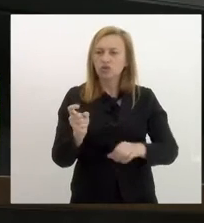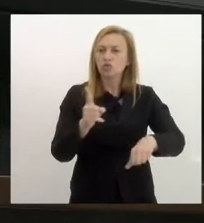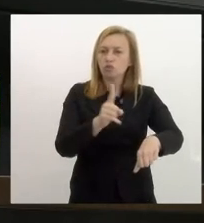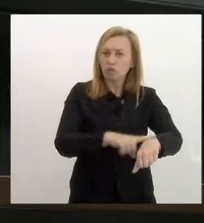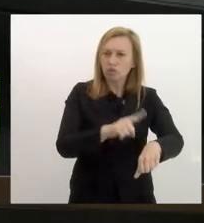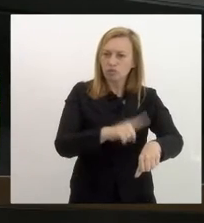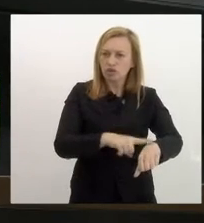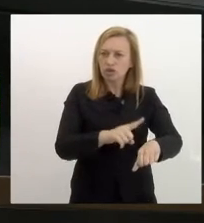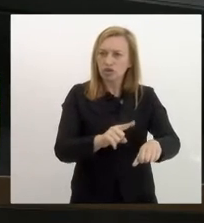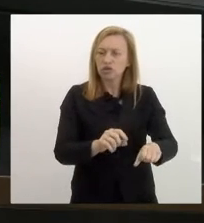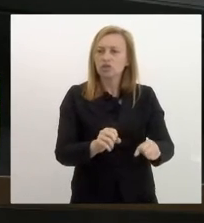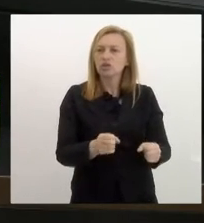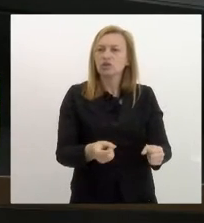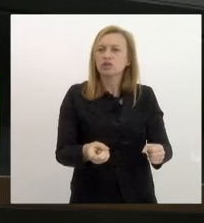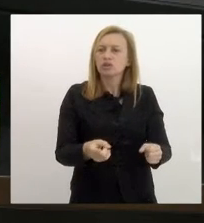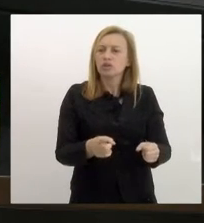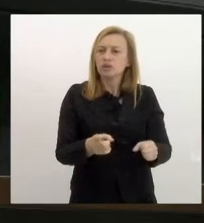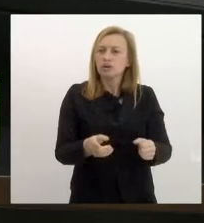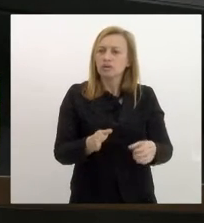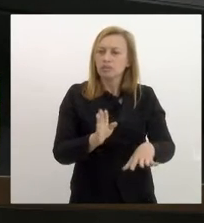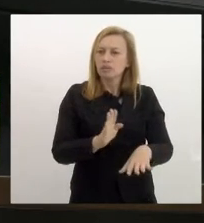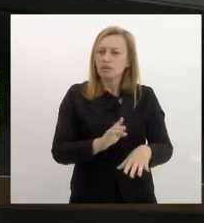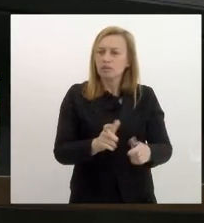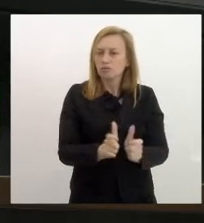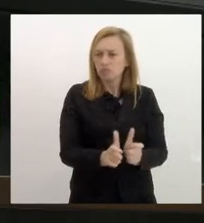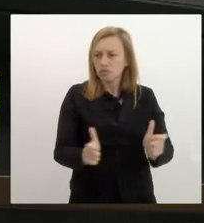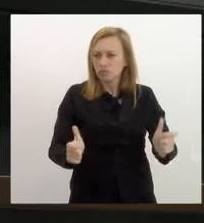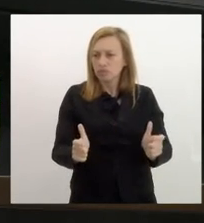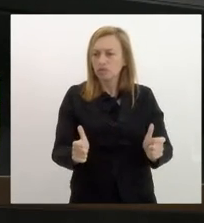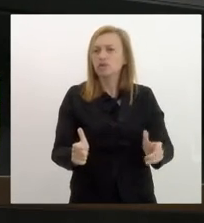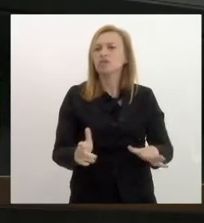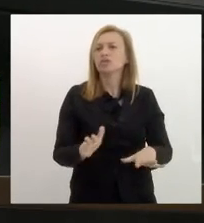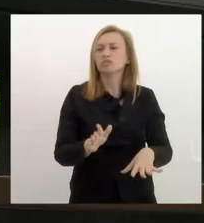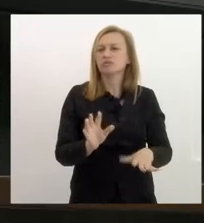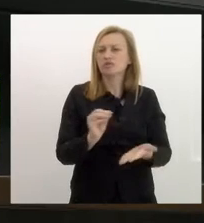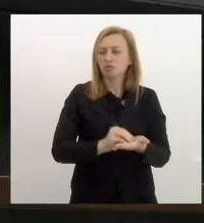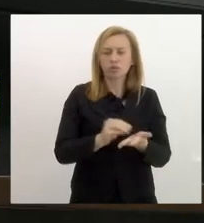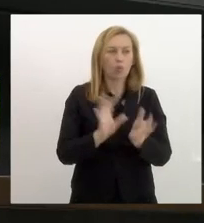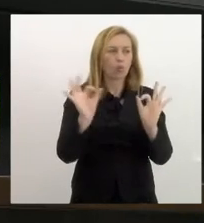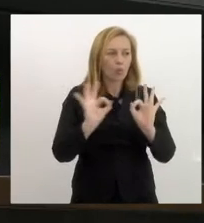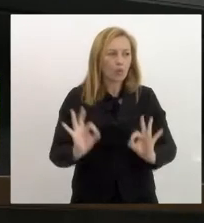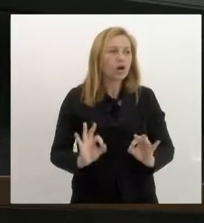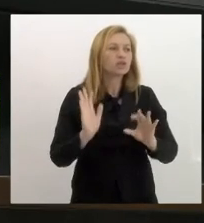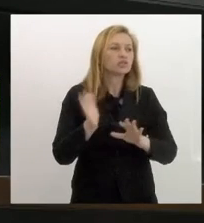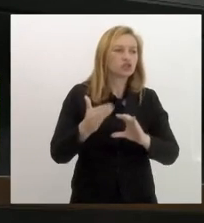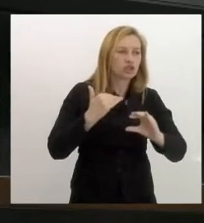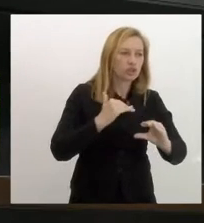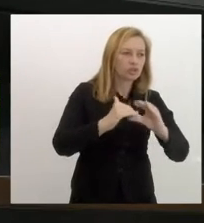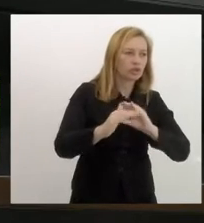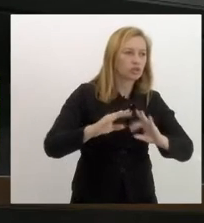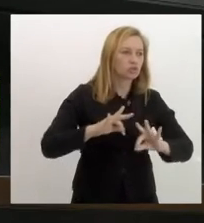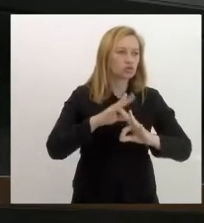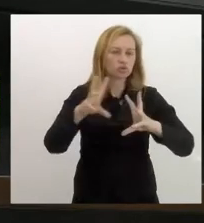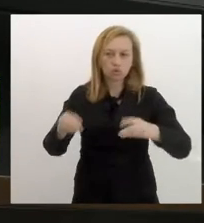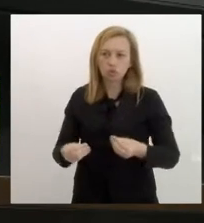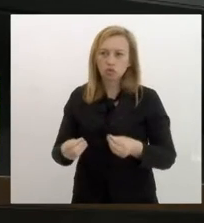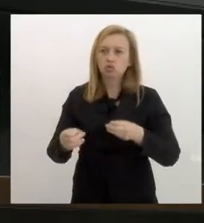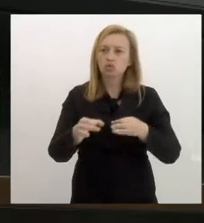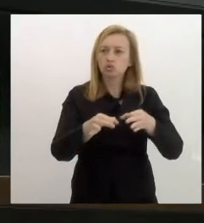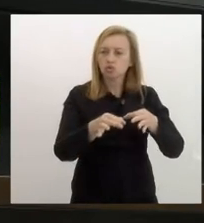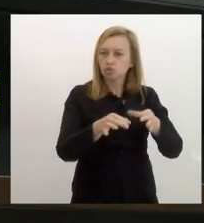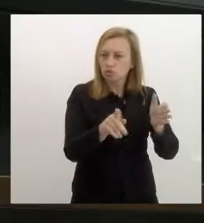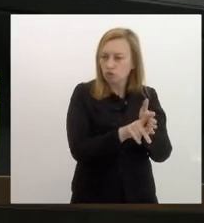estendemos até o último minuto para que não ficasse faltando nada então nós já encaminhamos todos os projetos